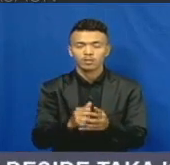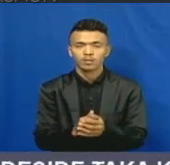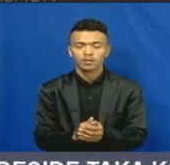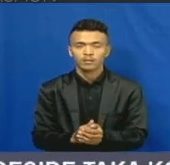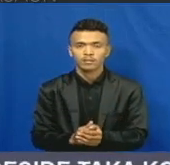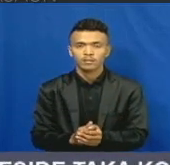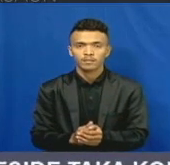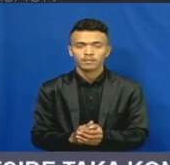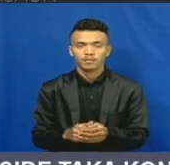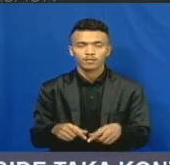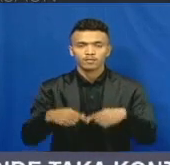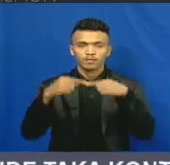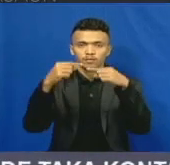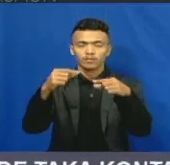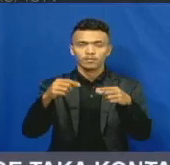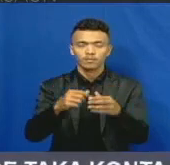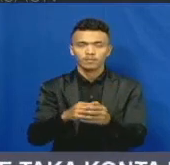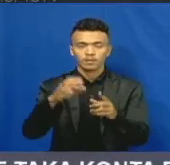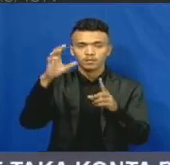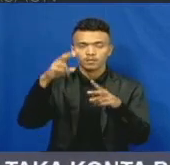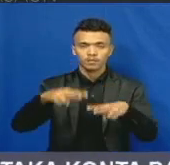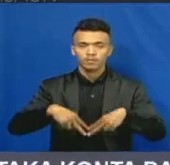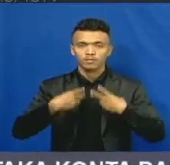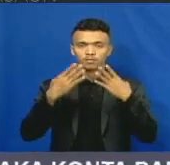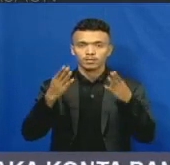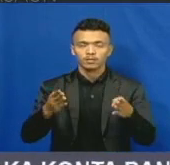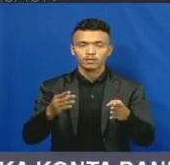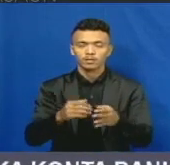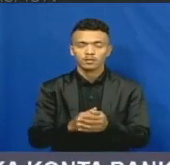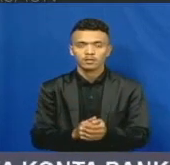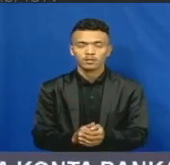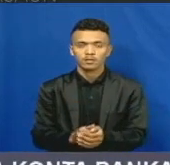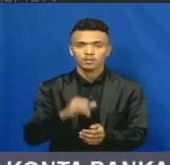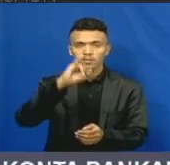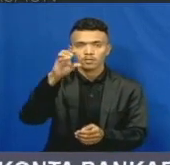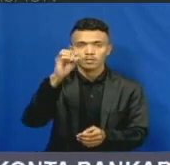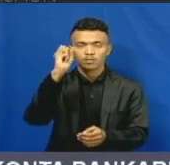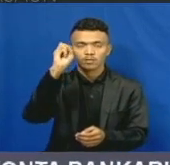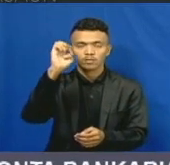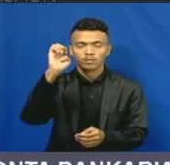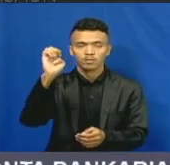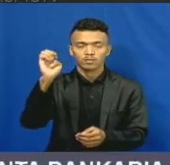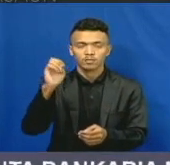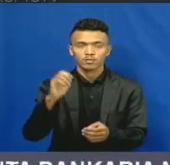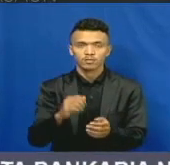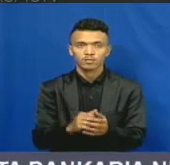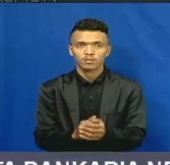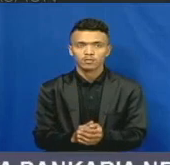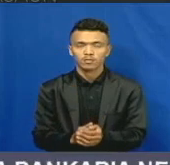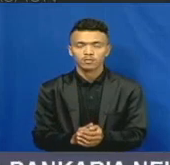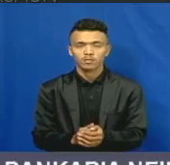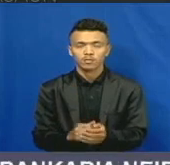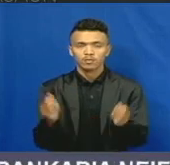Rosito, arucaba saudoso Casafia, Zera Nakali, Teto Aitamata, o